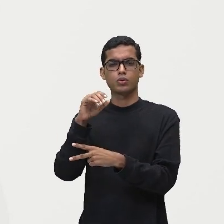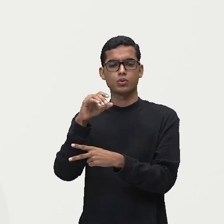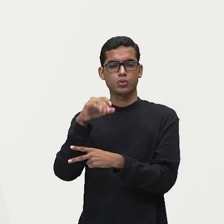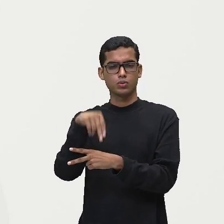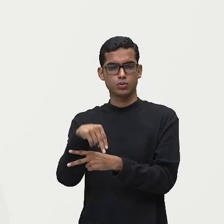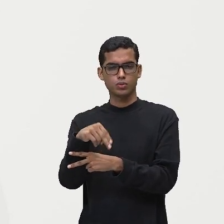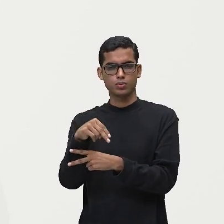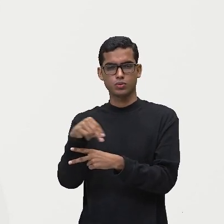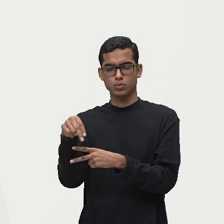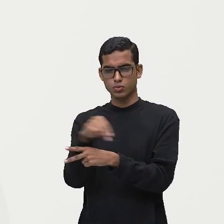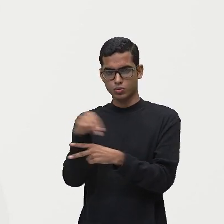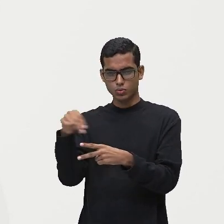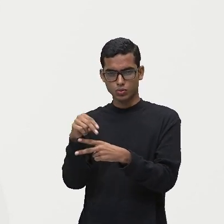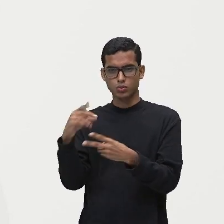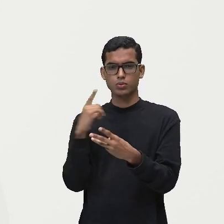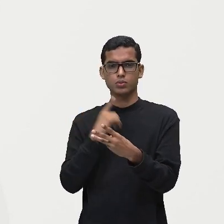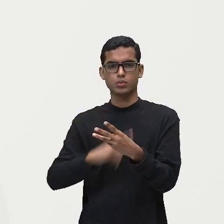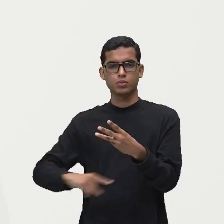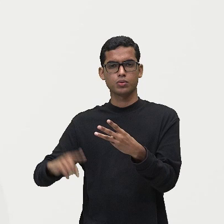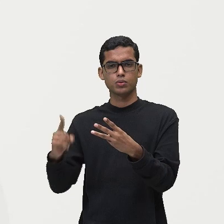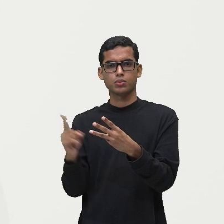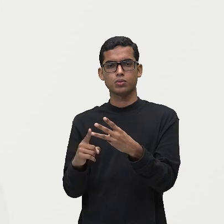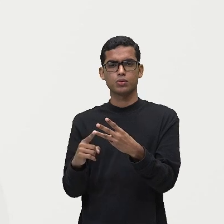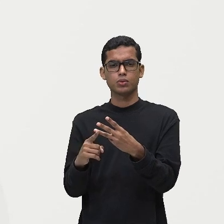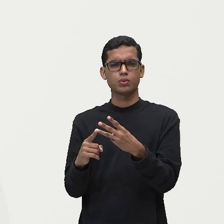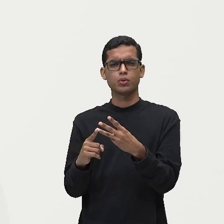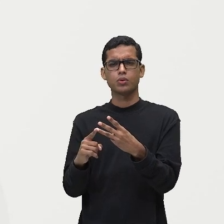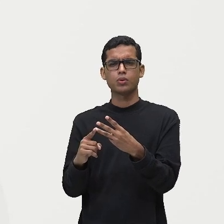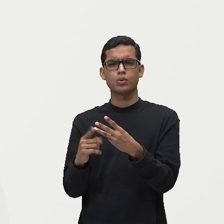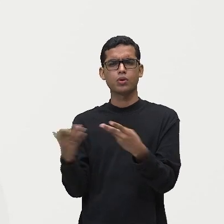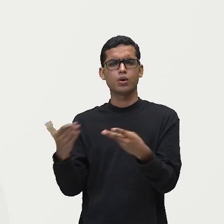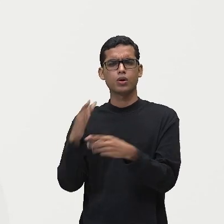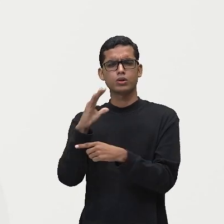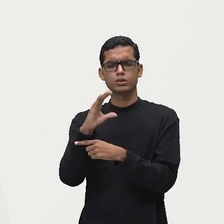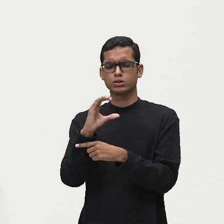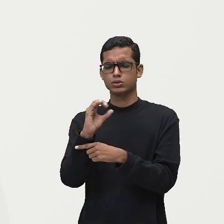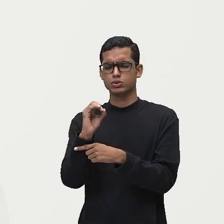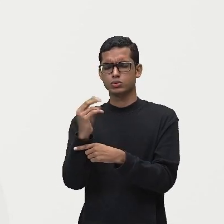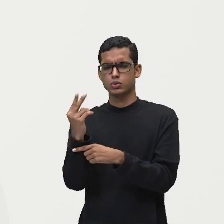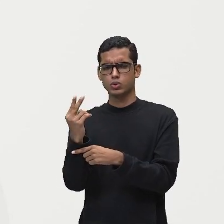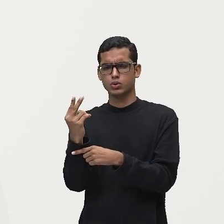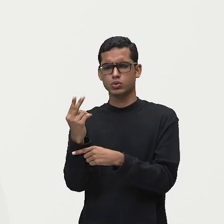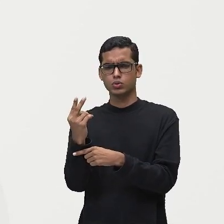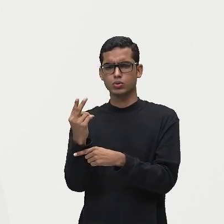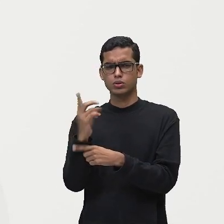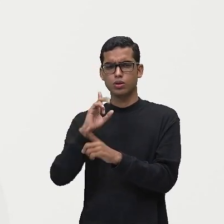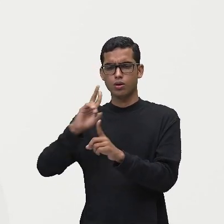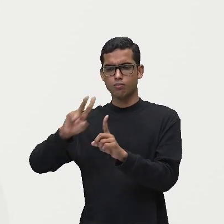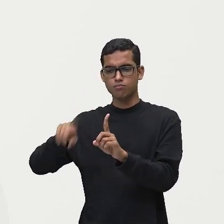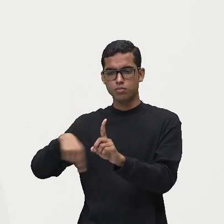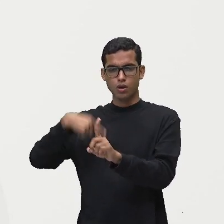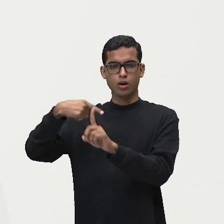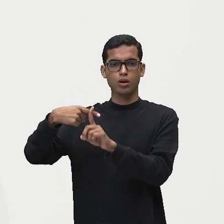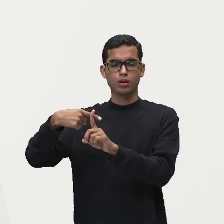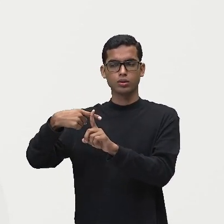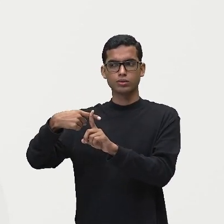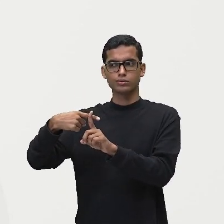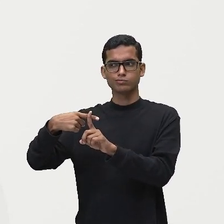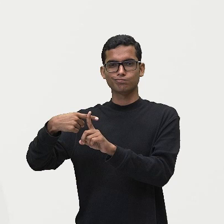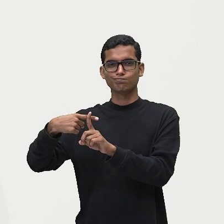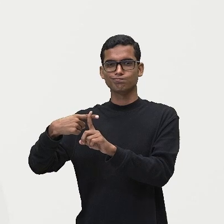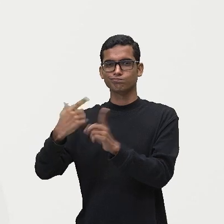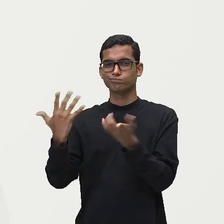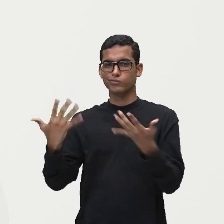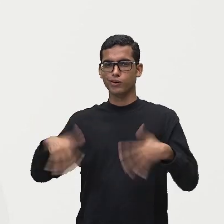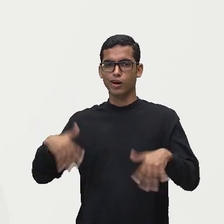Agora, o aumento desse dióxido de carbono aqui é que torna o